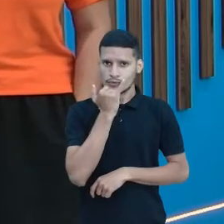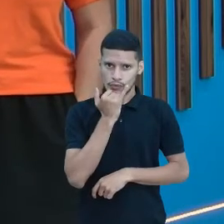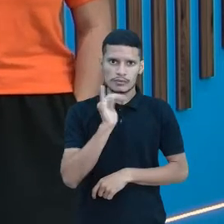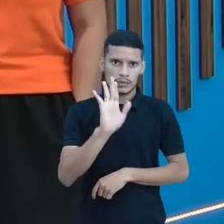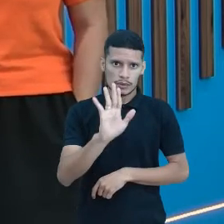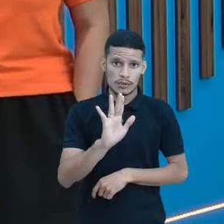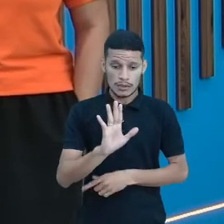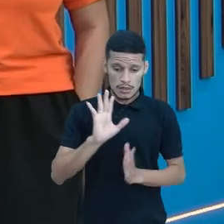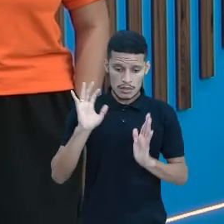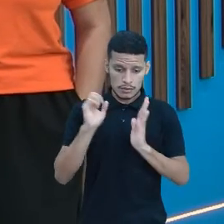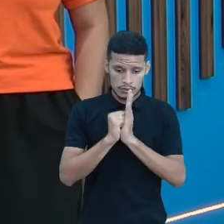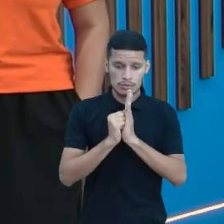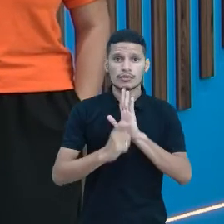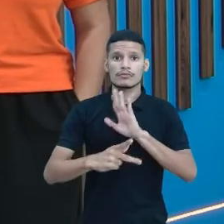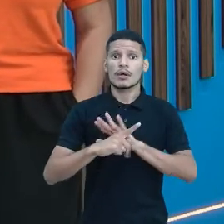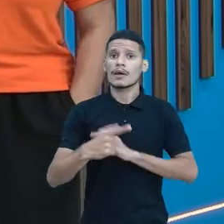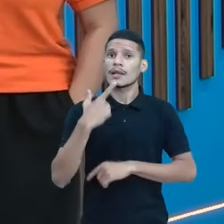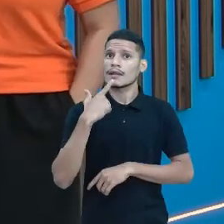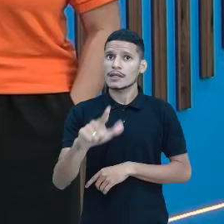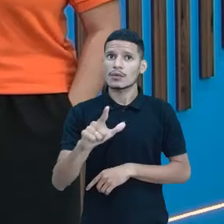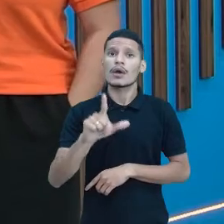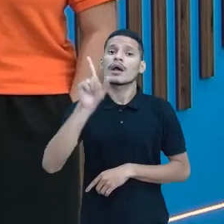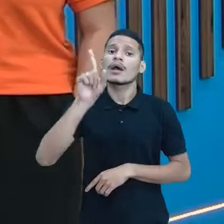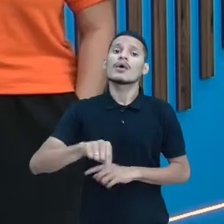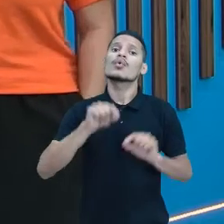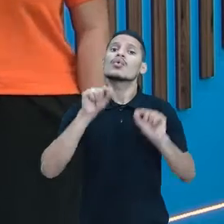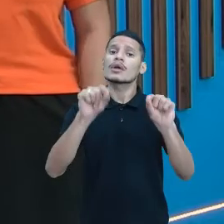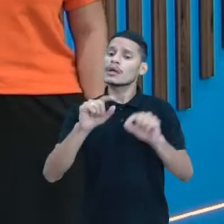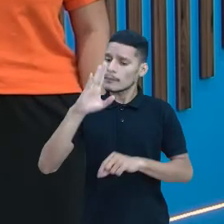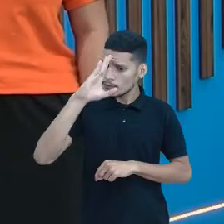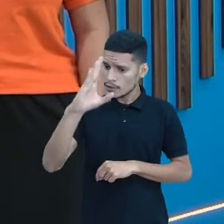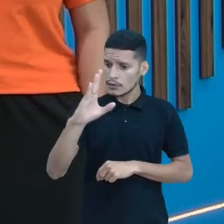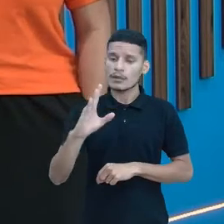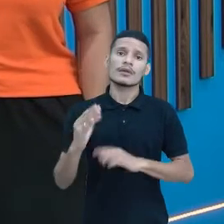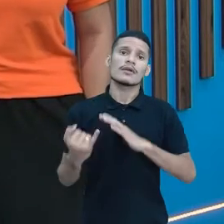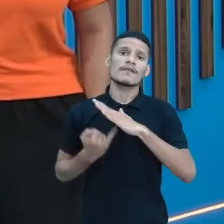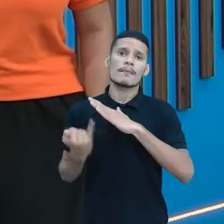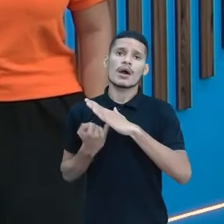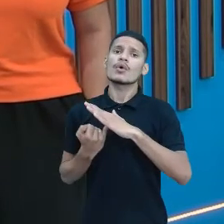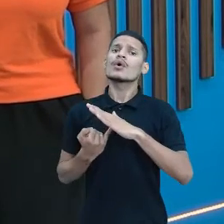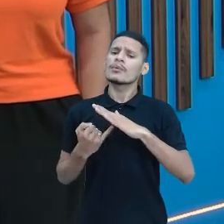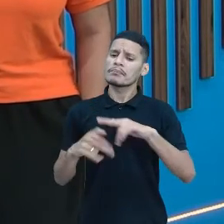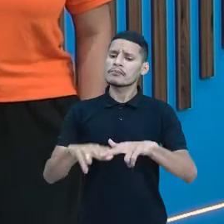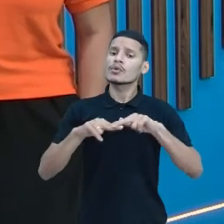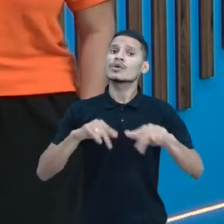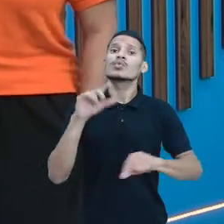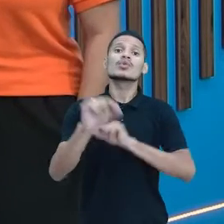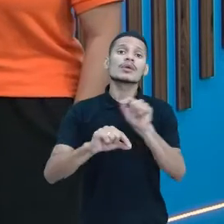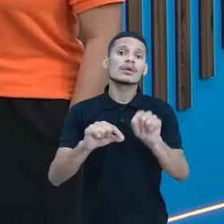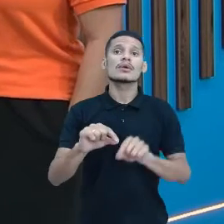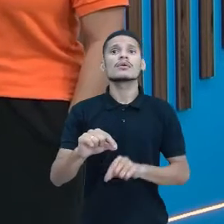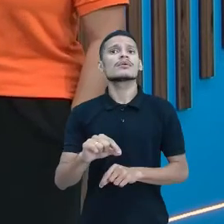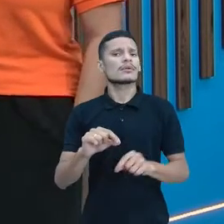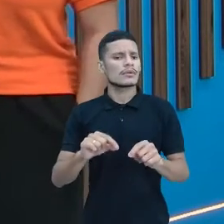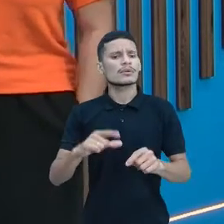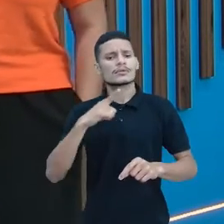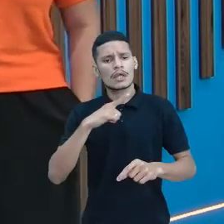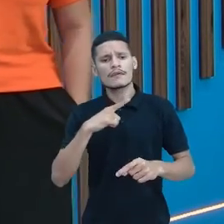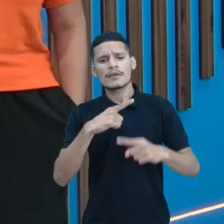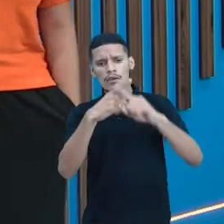Que o registro da língua, ele é principalmente informal. E por causa disso, a